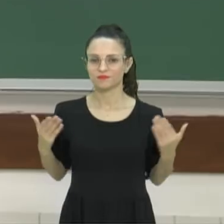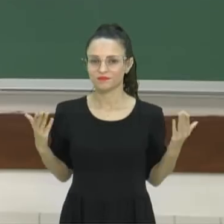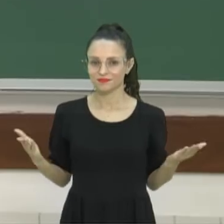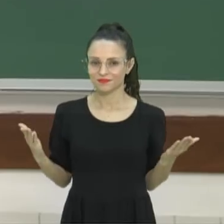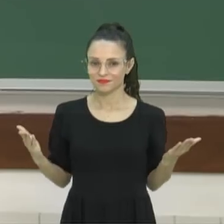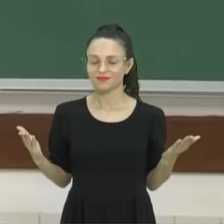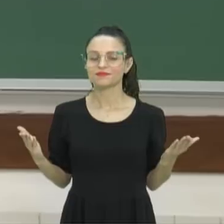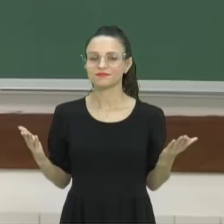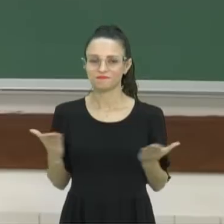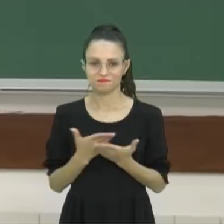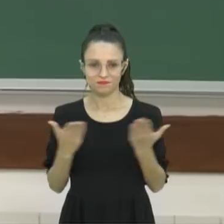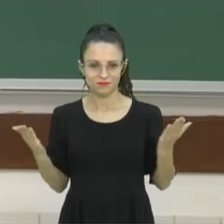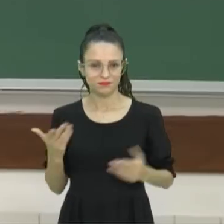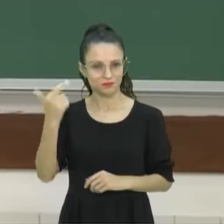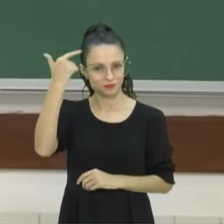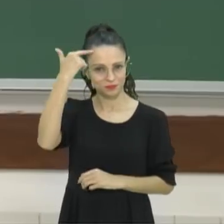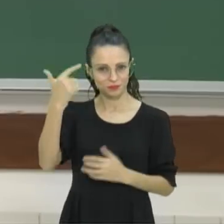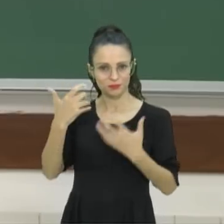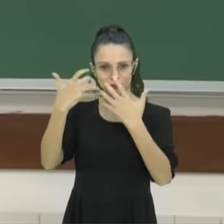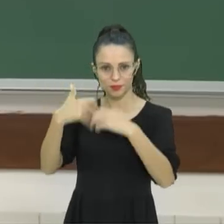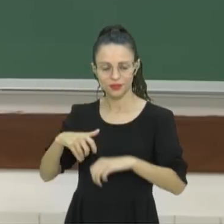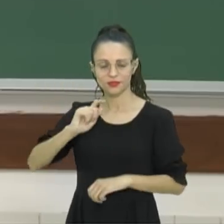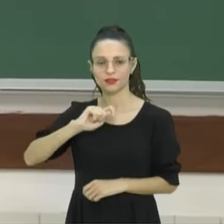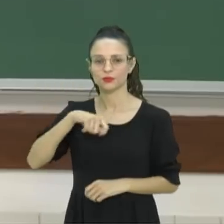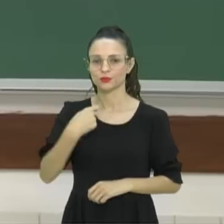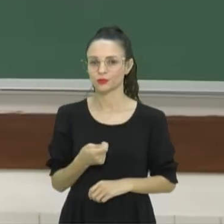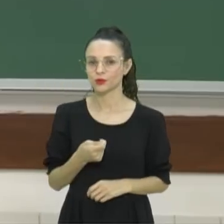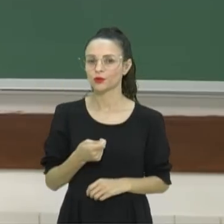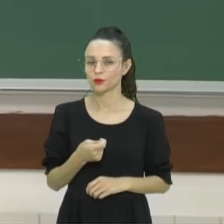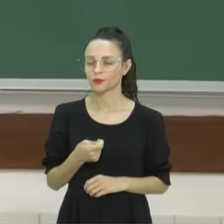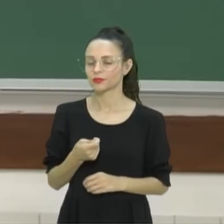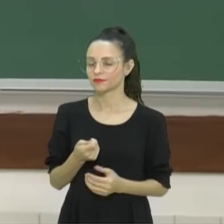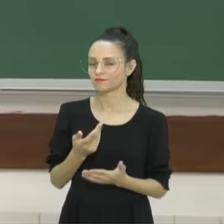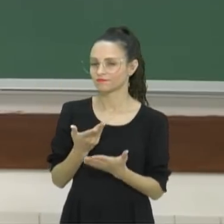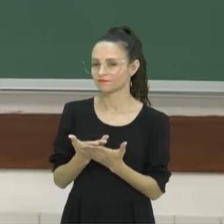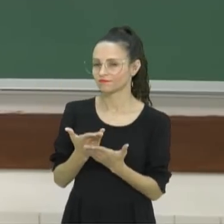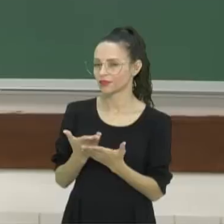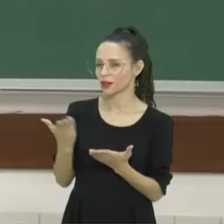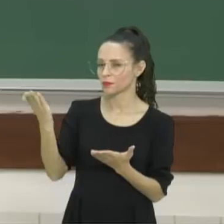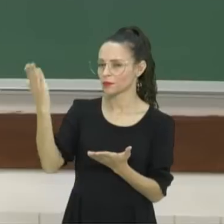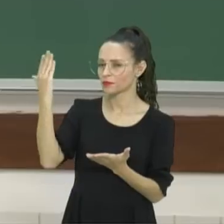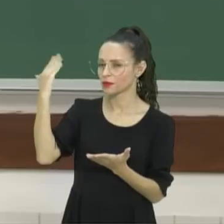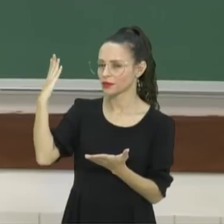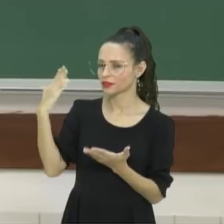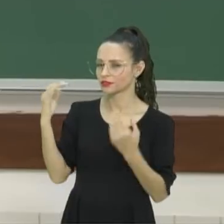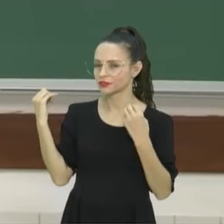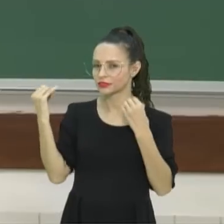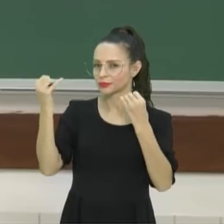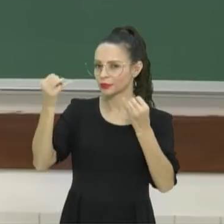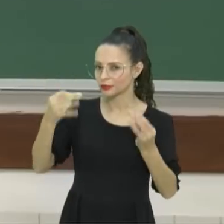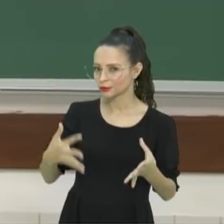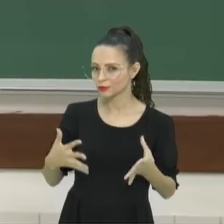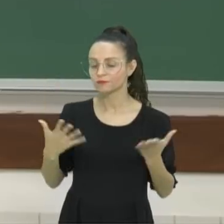E aí, pessoal, pensaram o que nós falamos também nas aulas anteriores? Porque desde que a